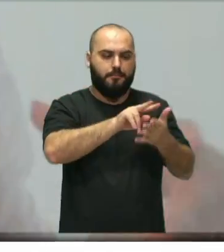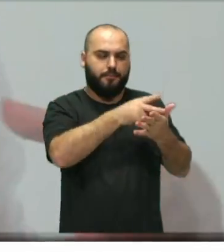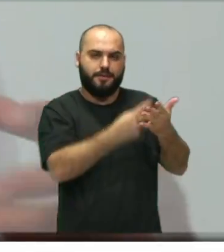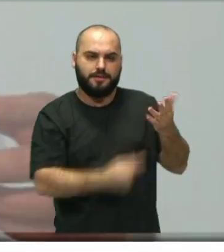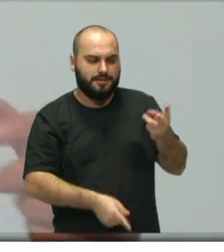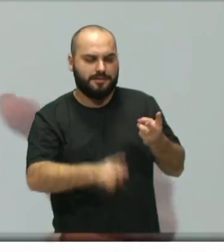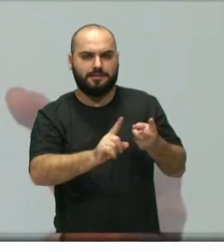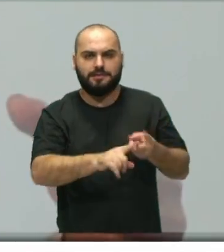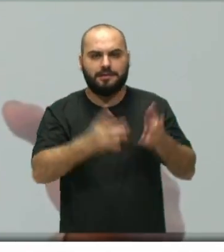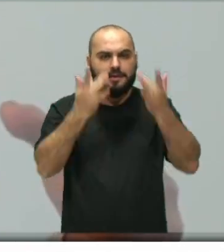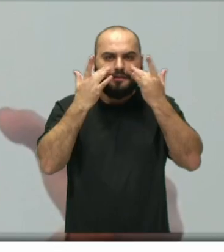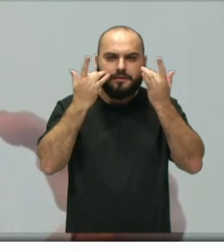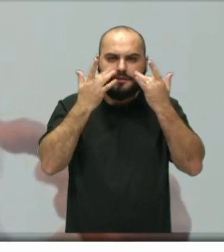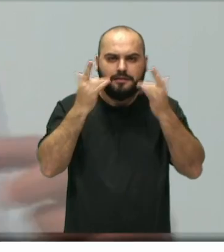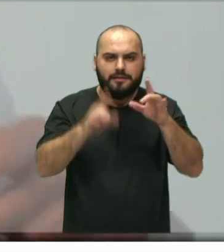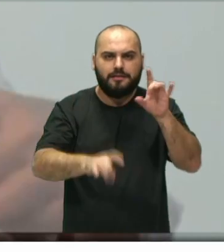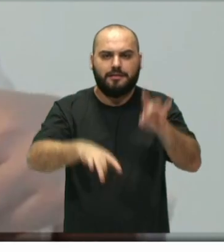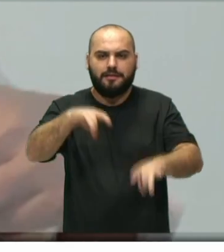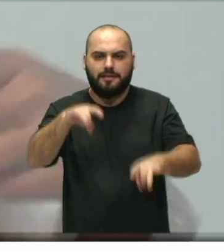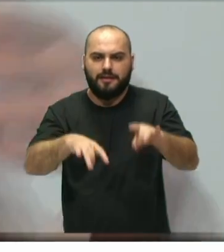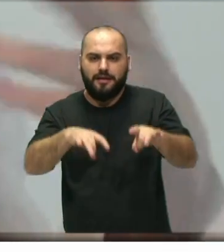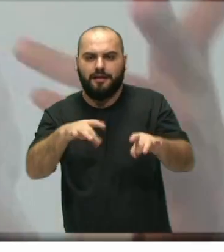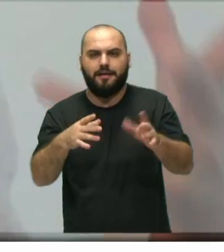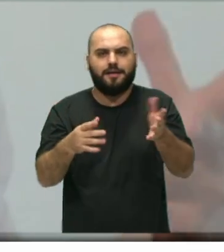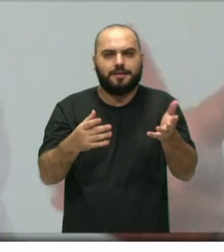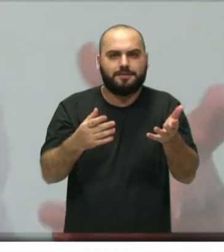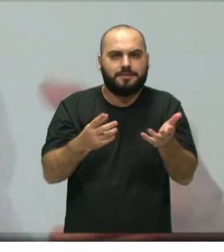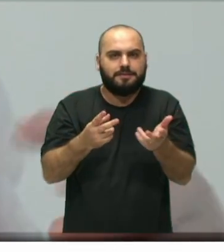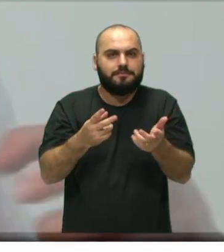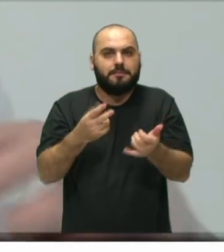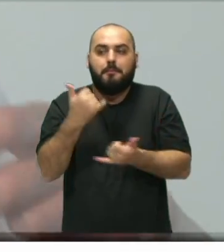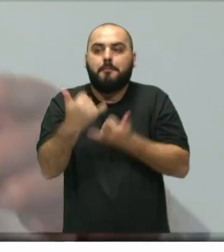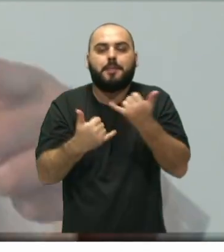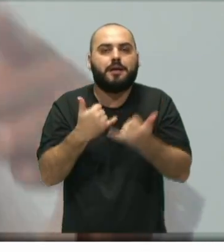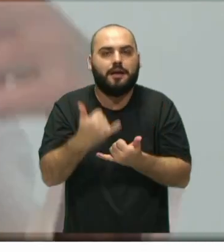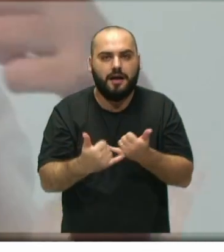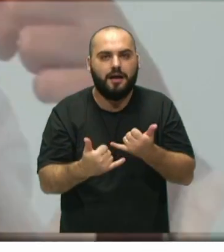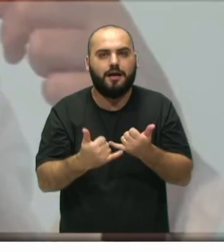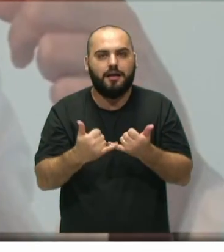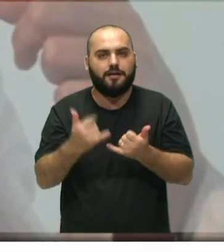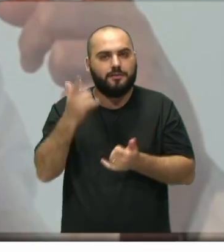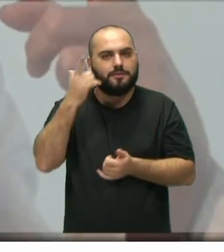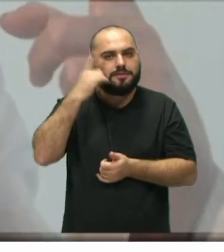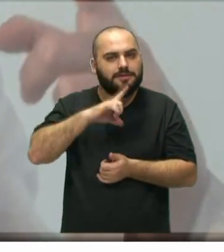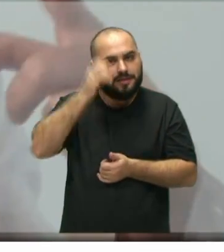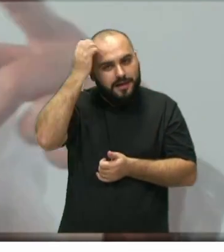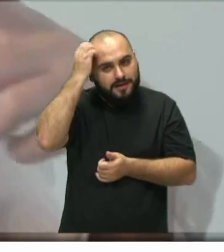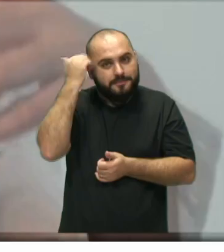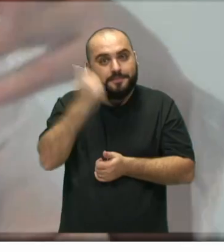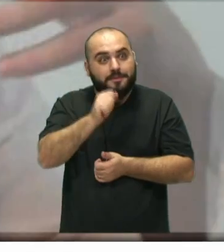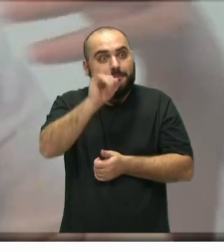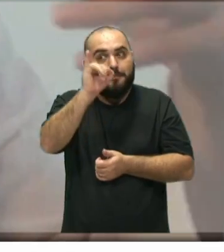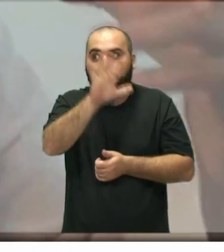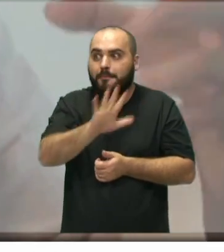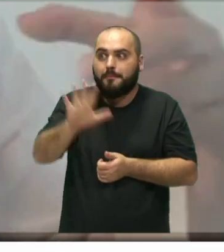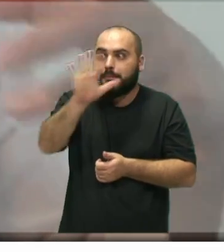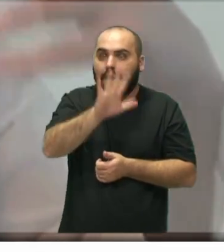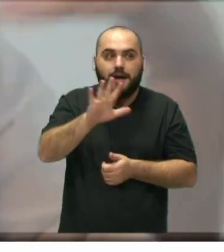teatro. Então, eles precisam continuar brincando, eles também precisam muito de música, eles também precisam muito